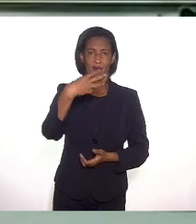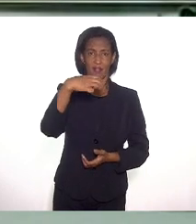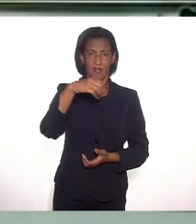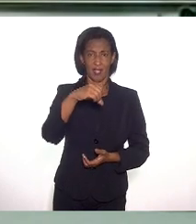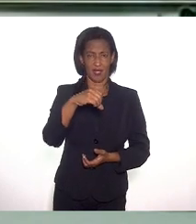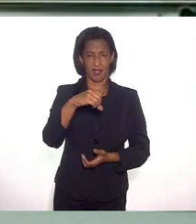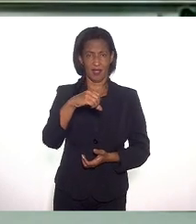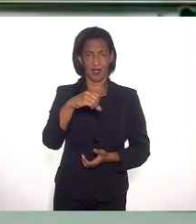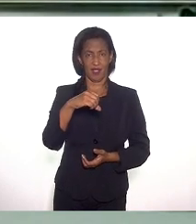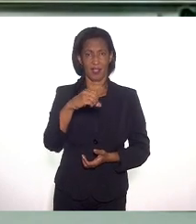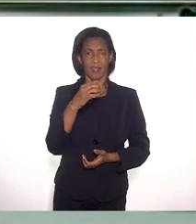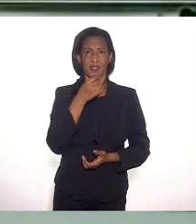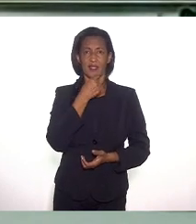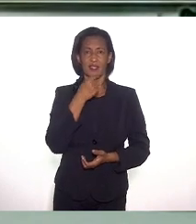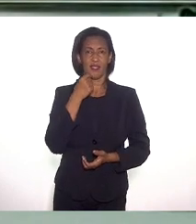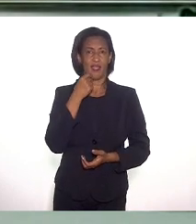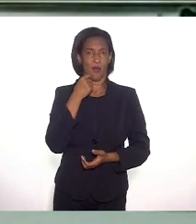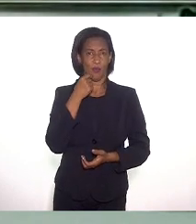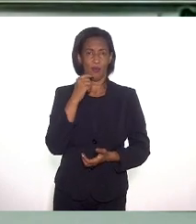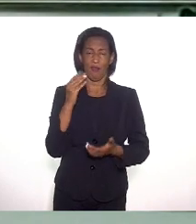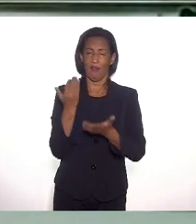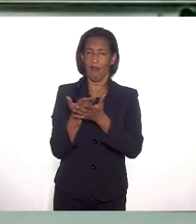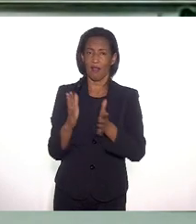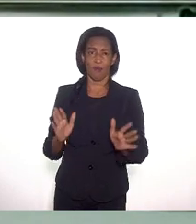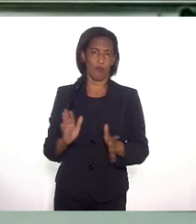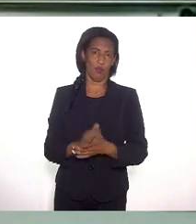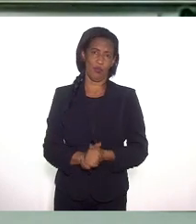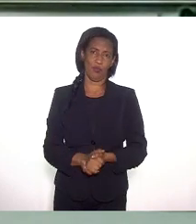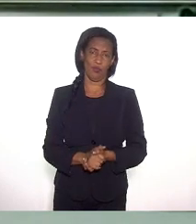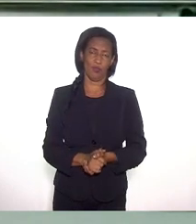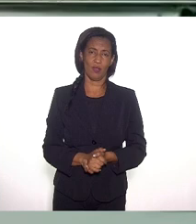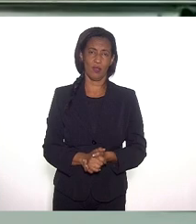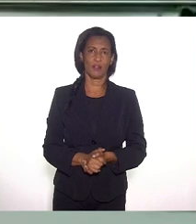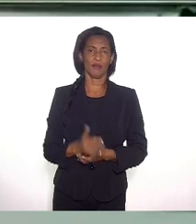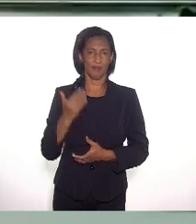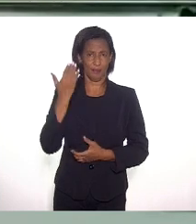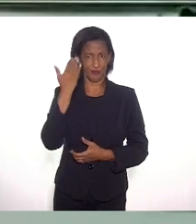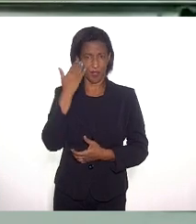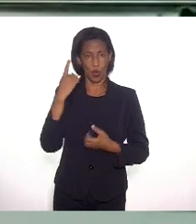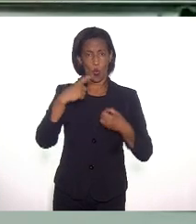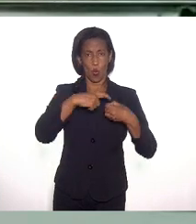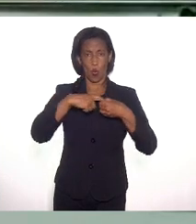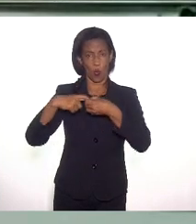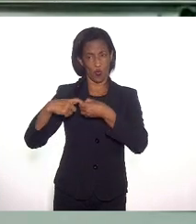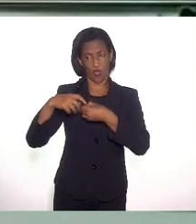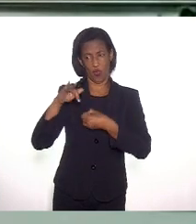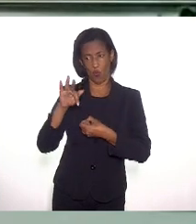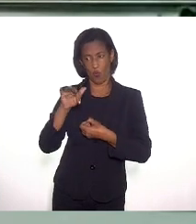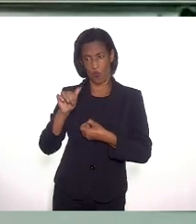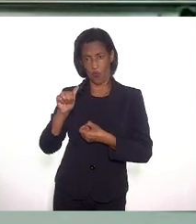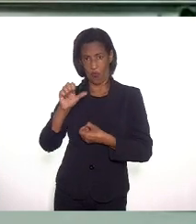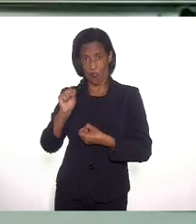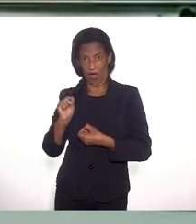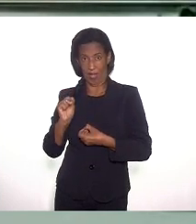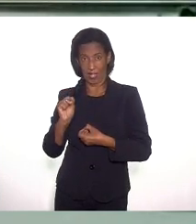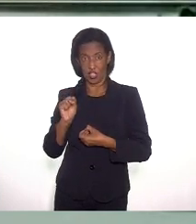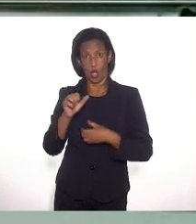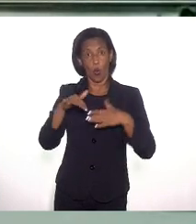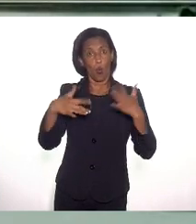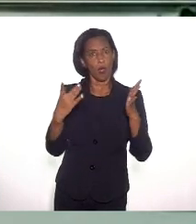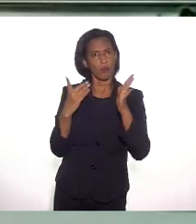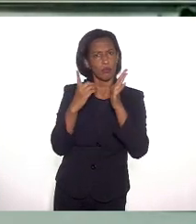era um decreto que confasava a lei, né? Porque tem um convênio confas. Quando o decreto